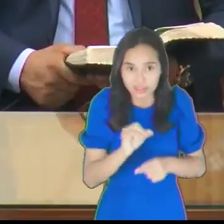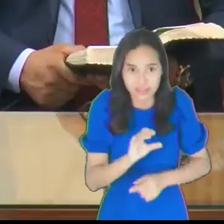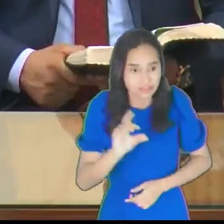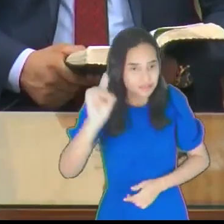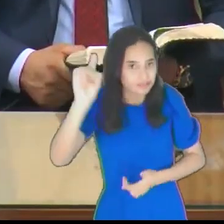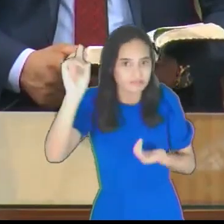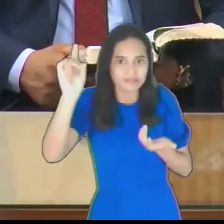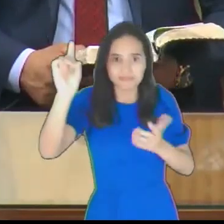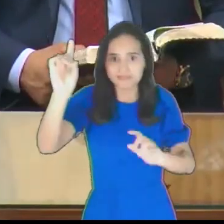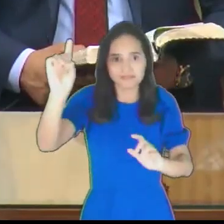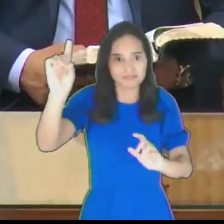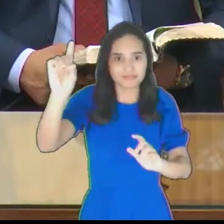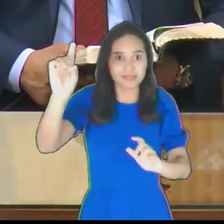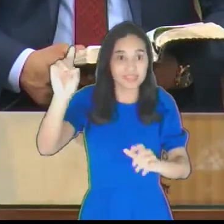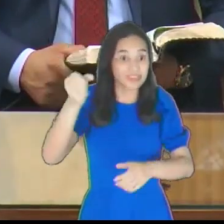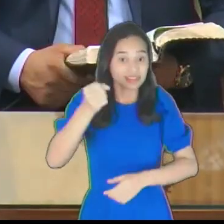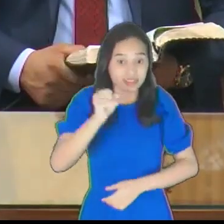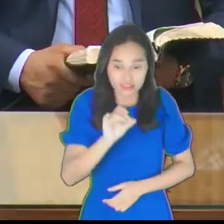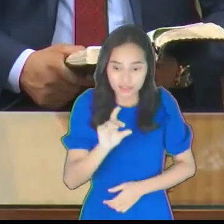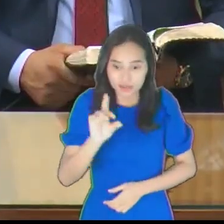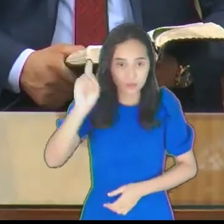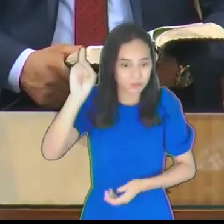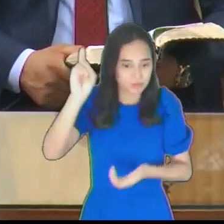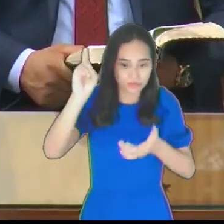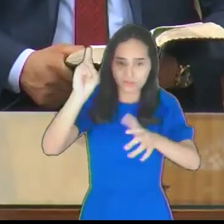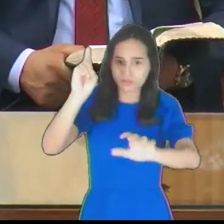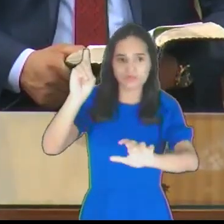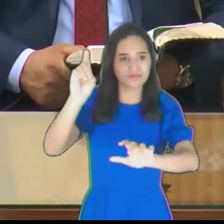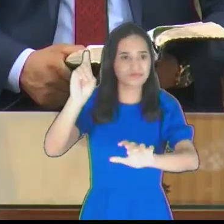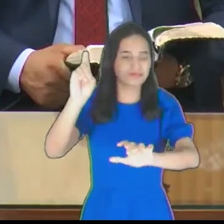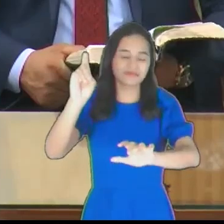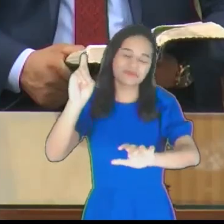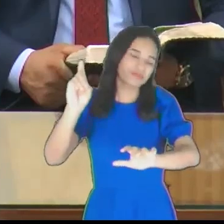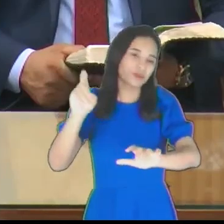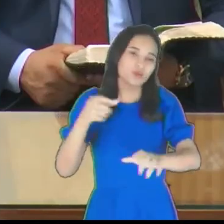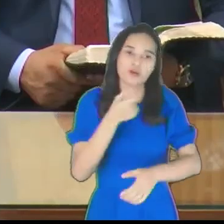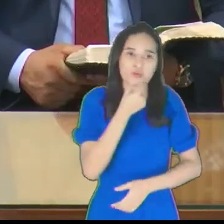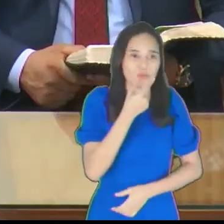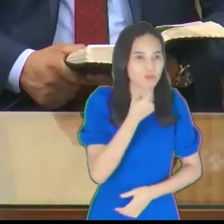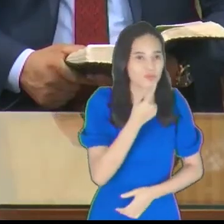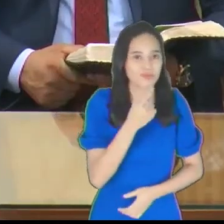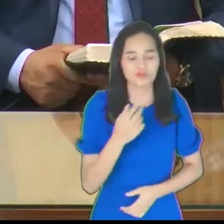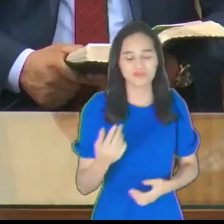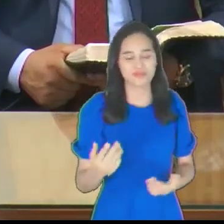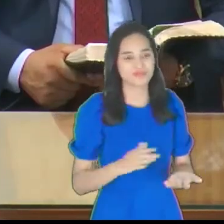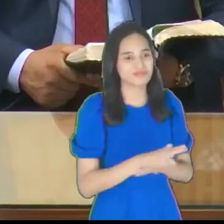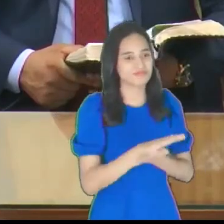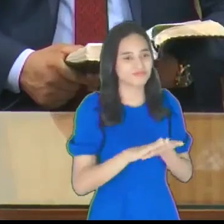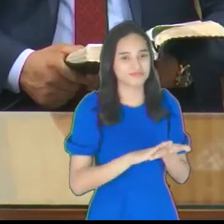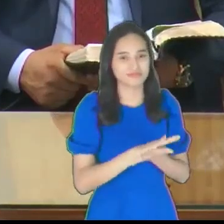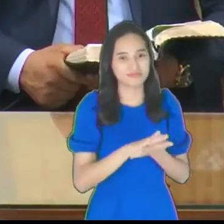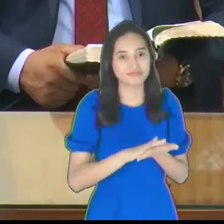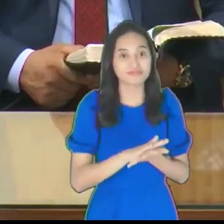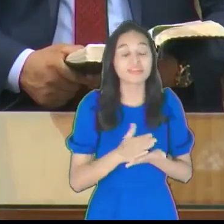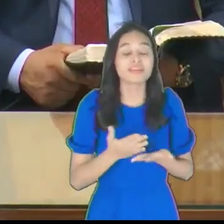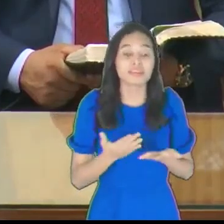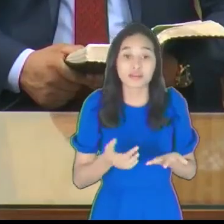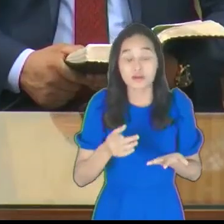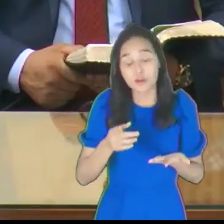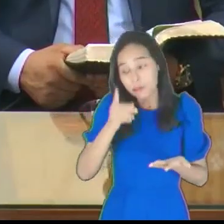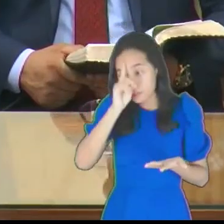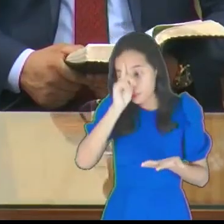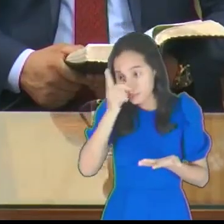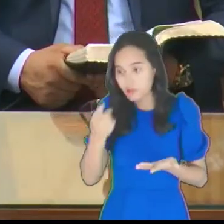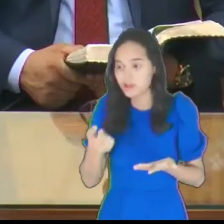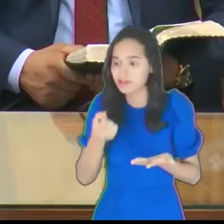não estender as mãos no medicamento, não vai servir de nada. Glória a Deus. Então mandaram passar uma pasta de